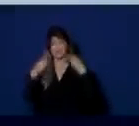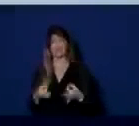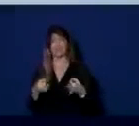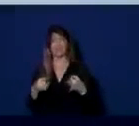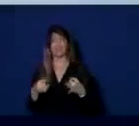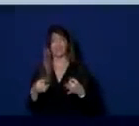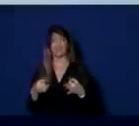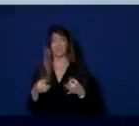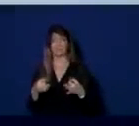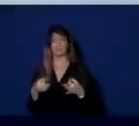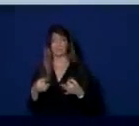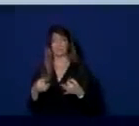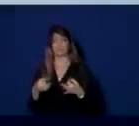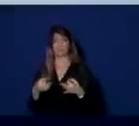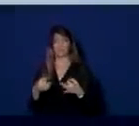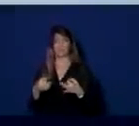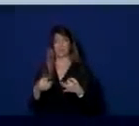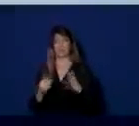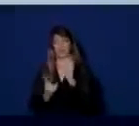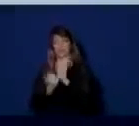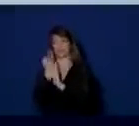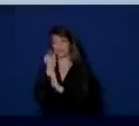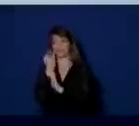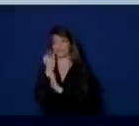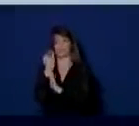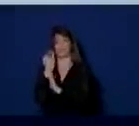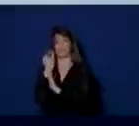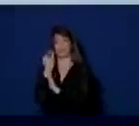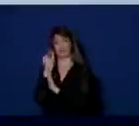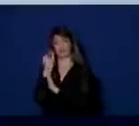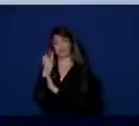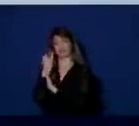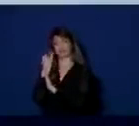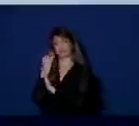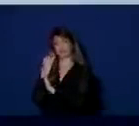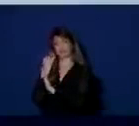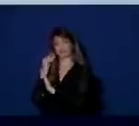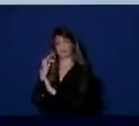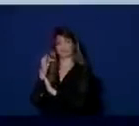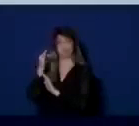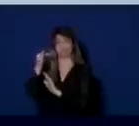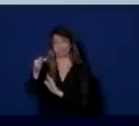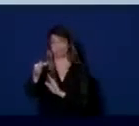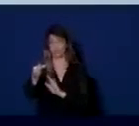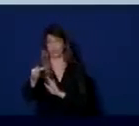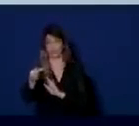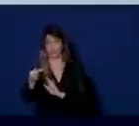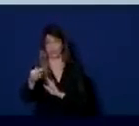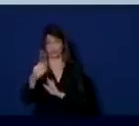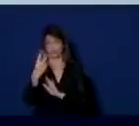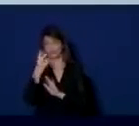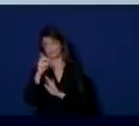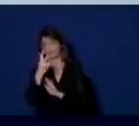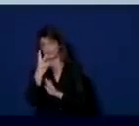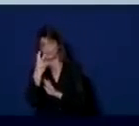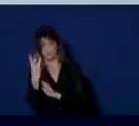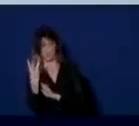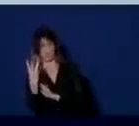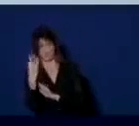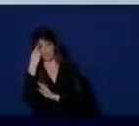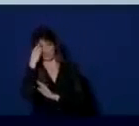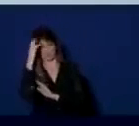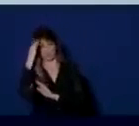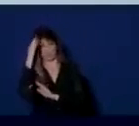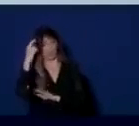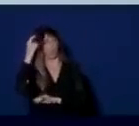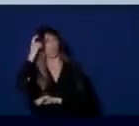gente projetar o resto da inflação deste ano com a inflação projetada para 2023, a gente